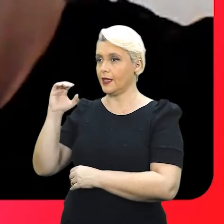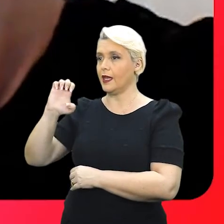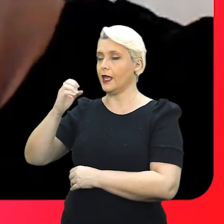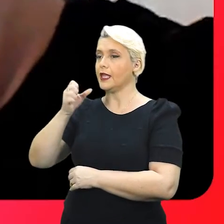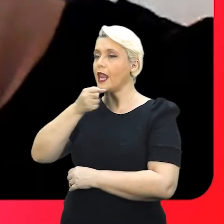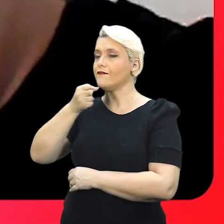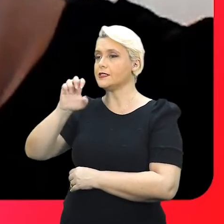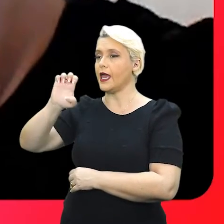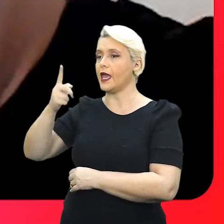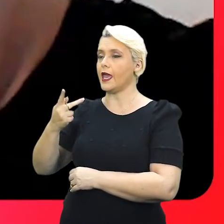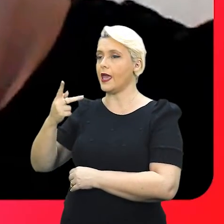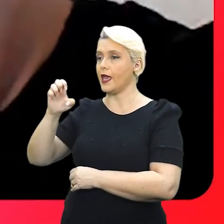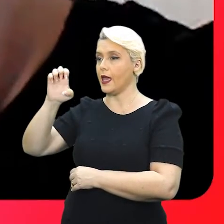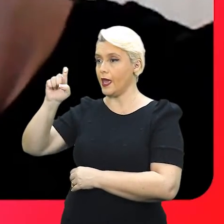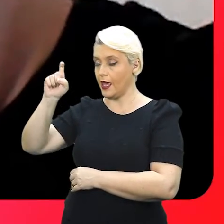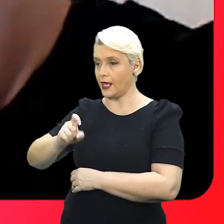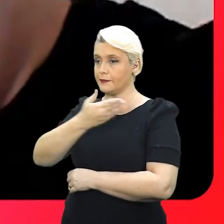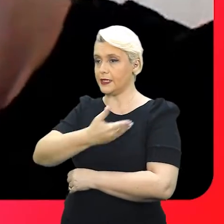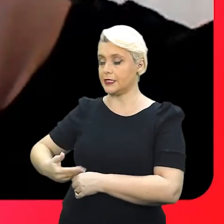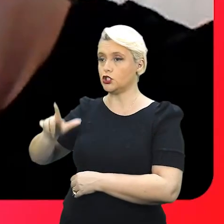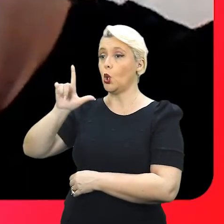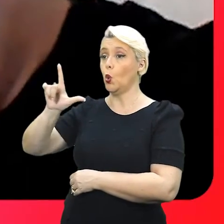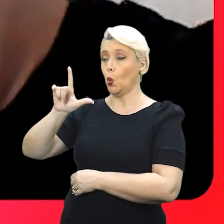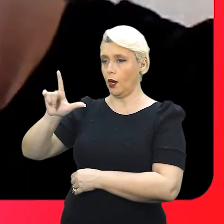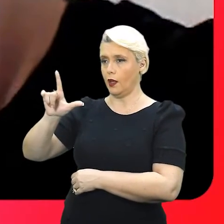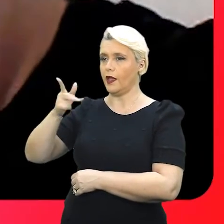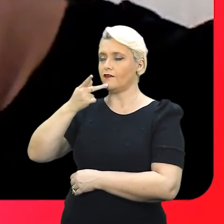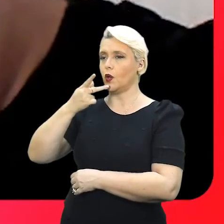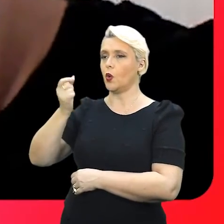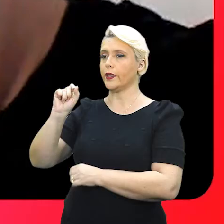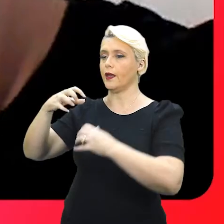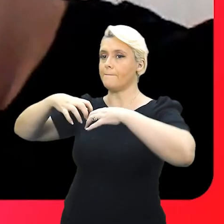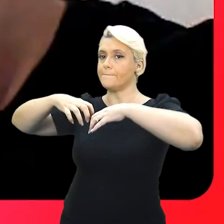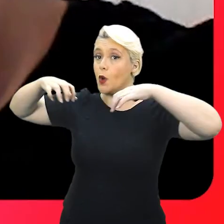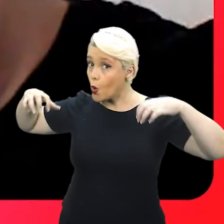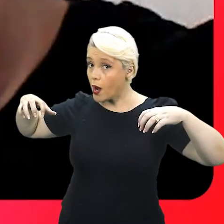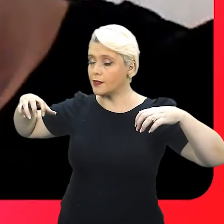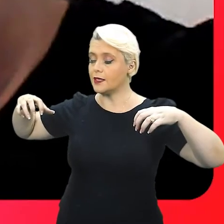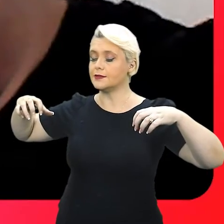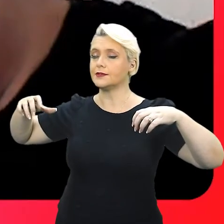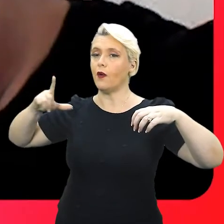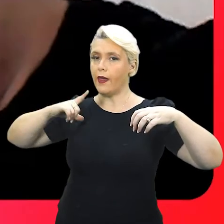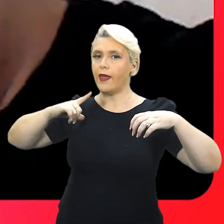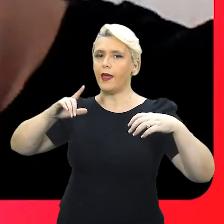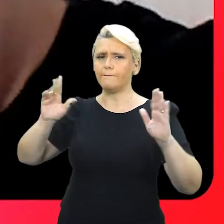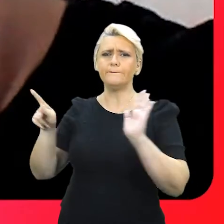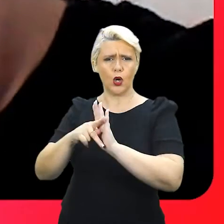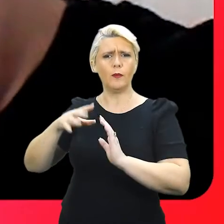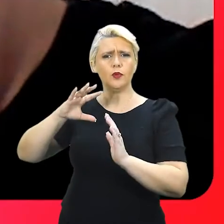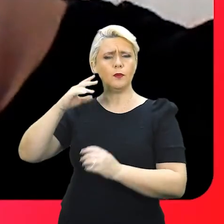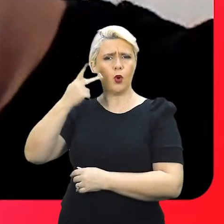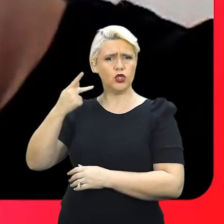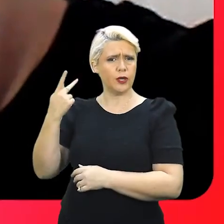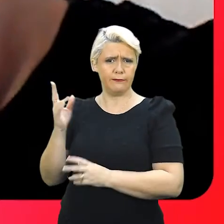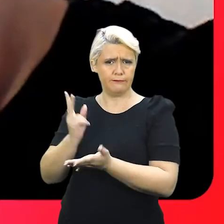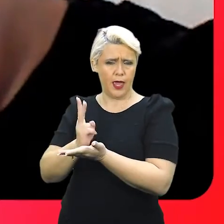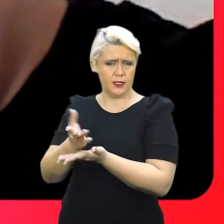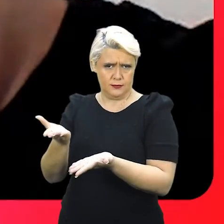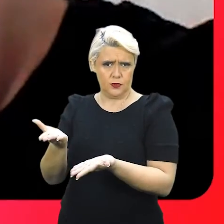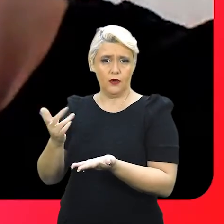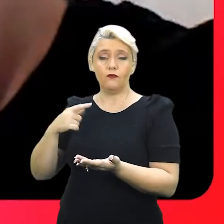Lula, que ele disse que a polarização é algo da política mesmo. Você